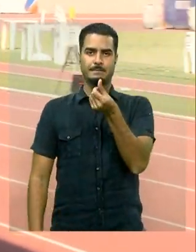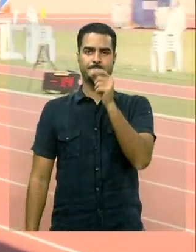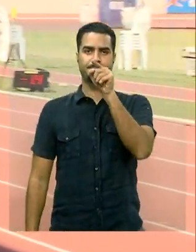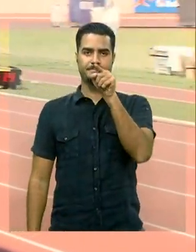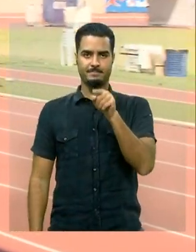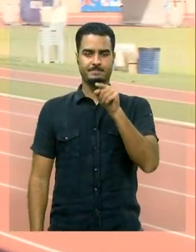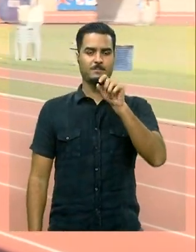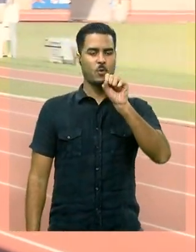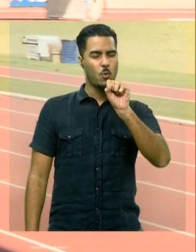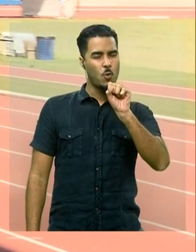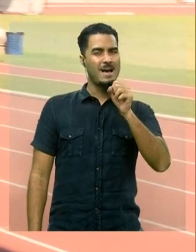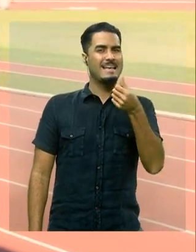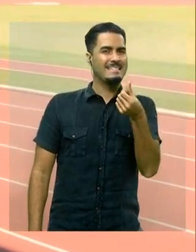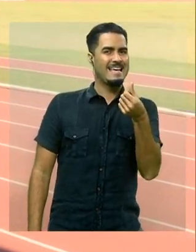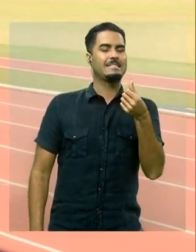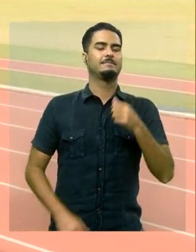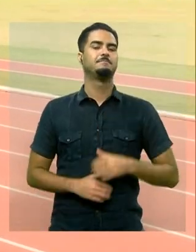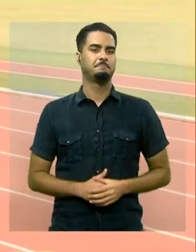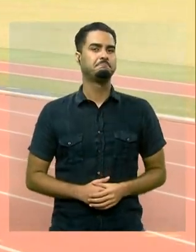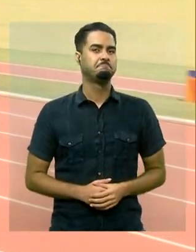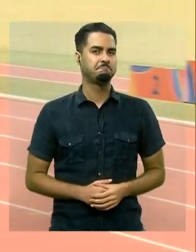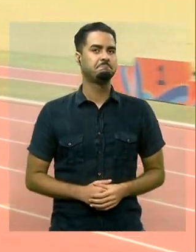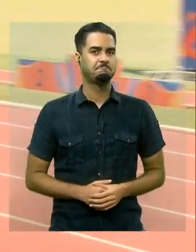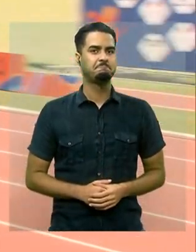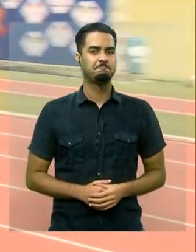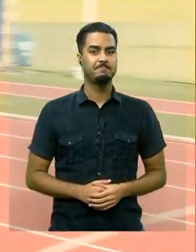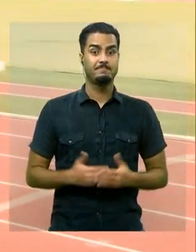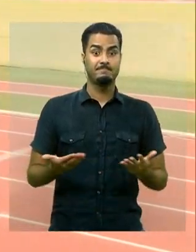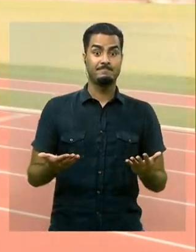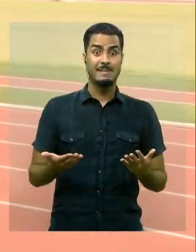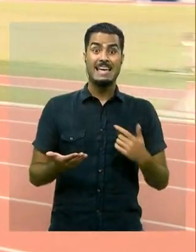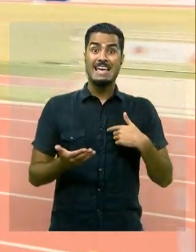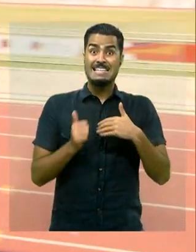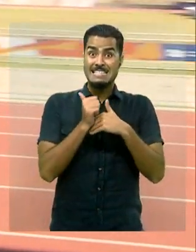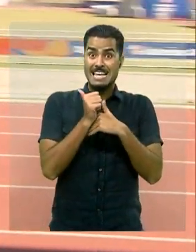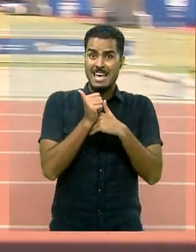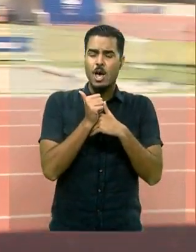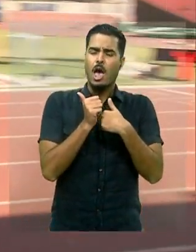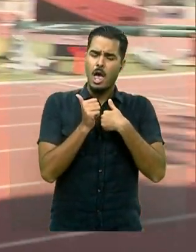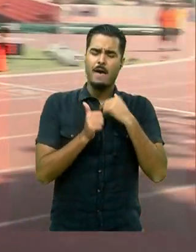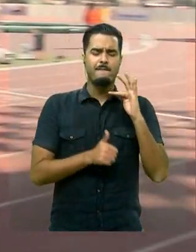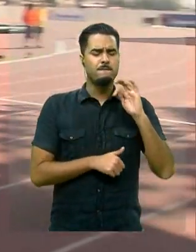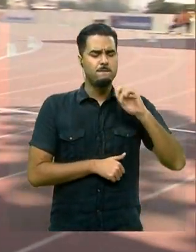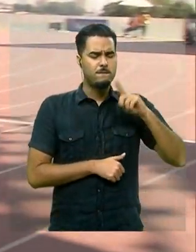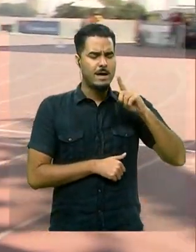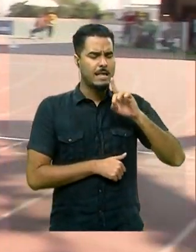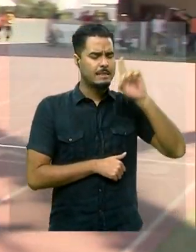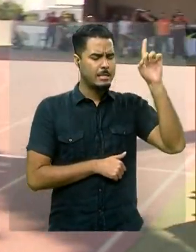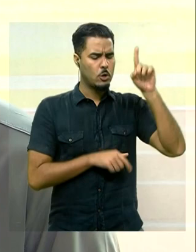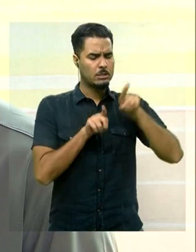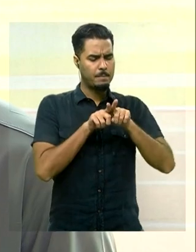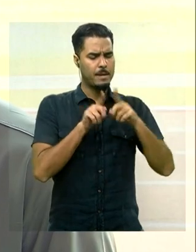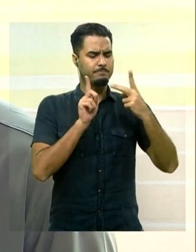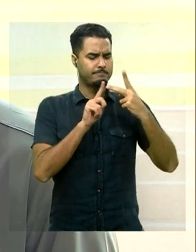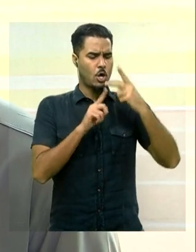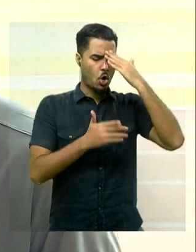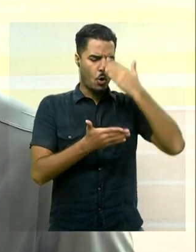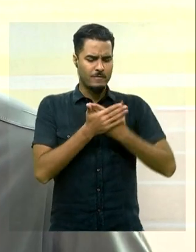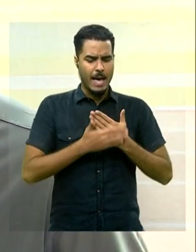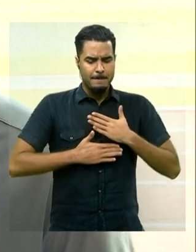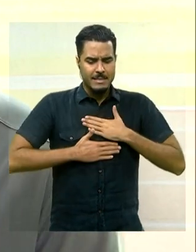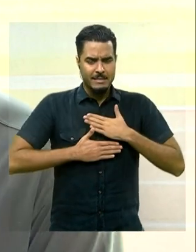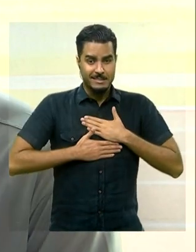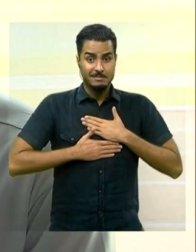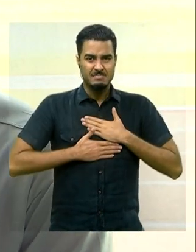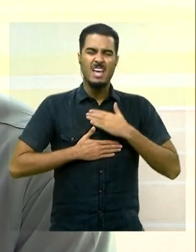e 86 centésimos. O segredo é ter fé em Deus, né? Primeiramente, confiar em você mesmo. Então,